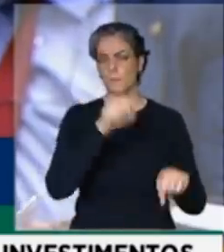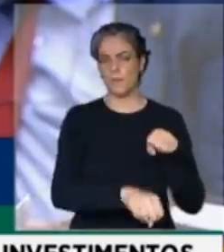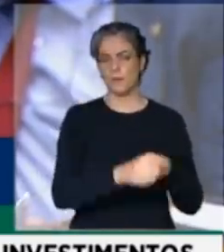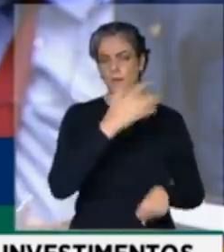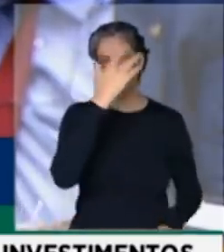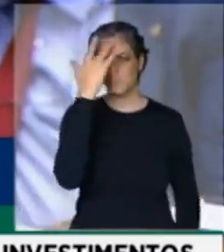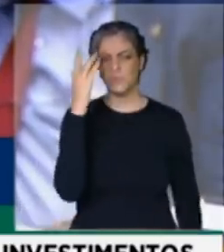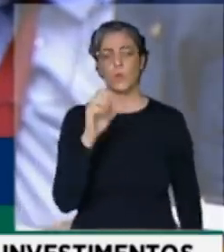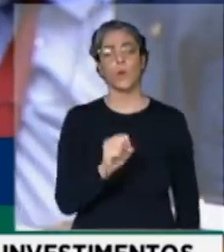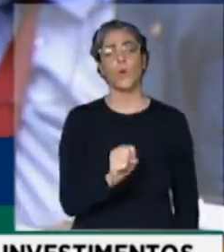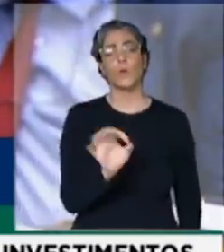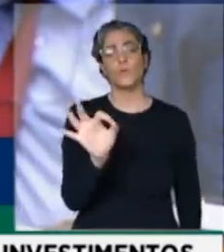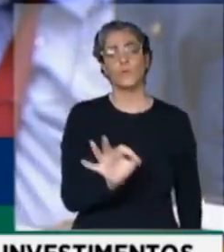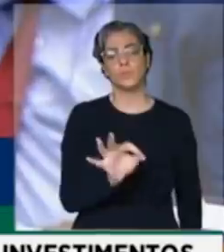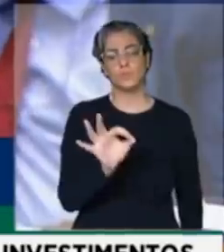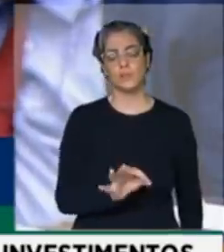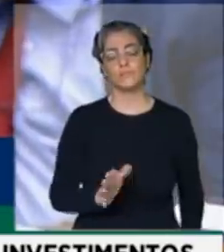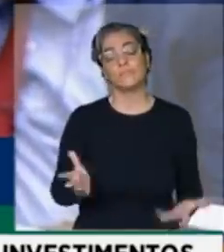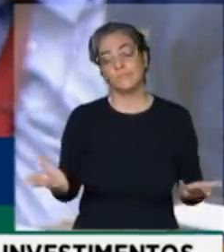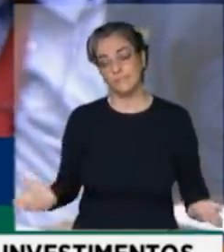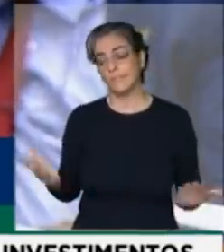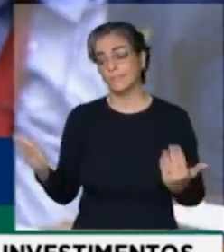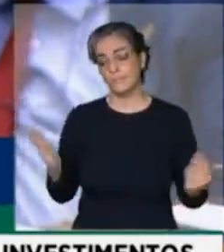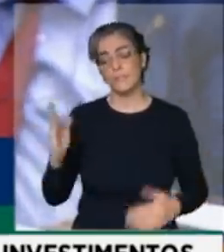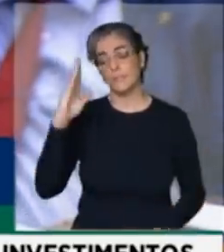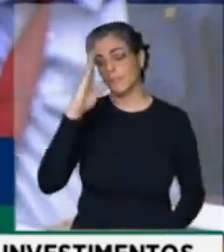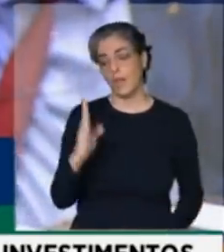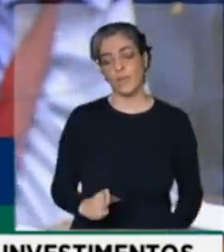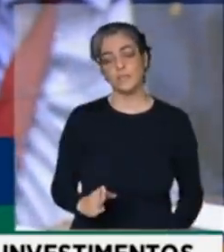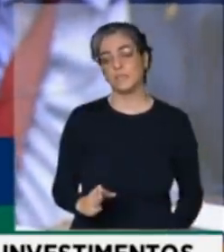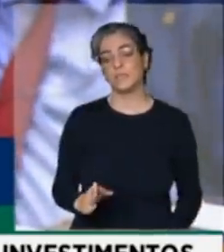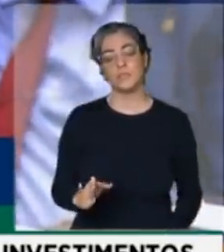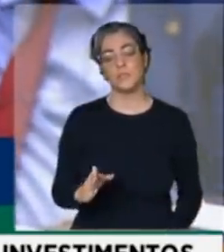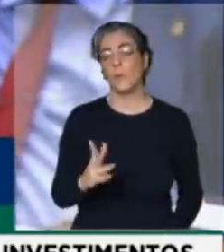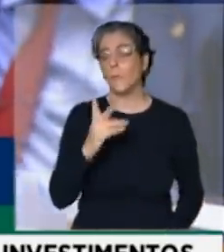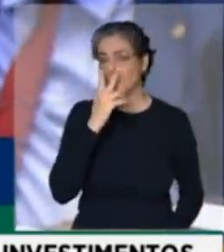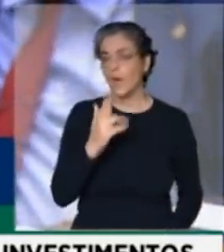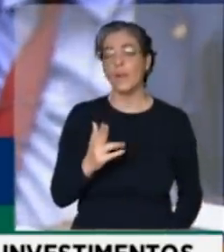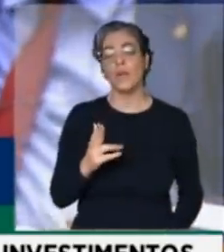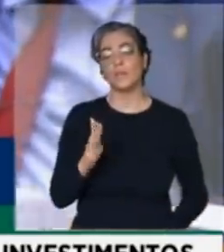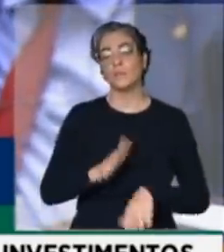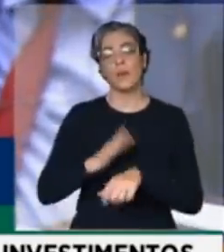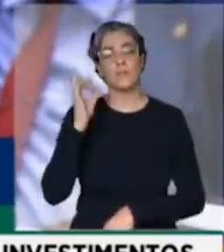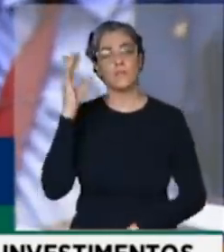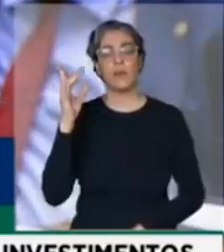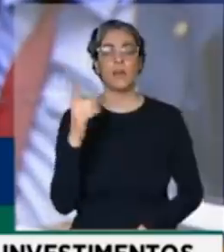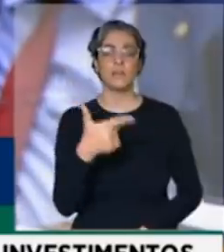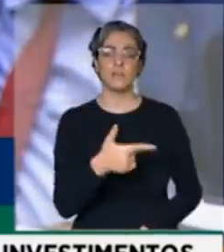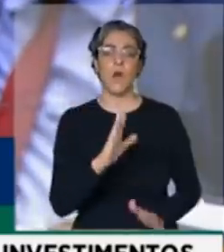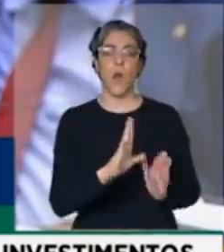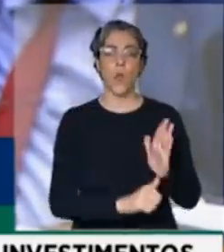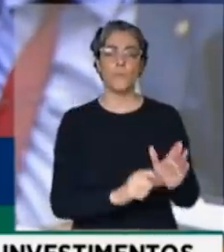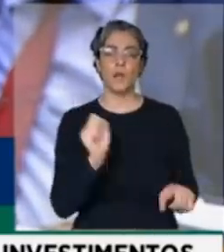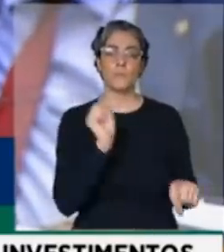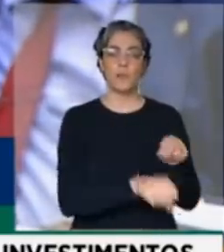é de 8%. Né? Ou seja, infelizmente no Brasil, vale mais a pena você assaltar e matar o dono da empresa do que você